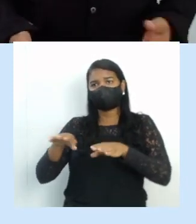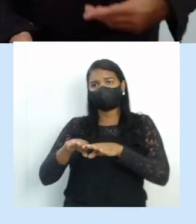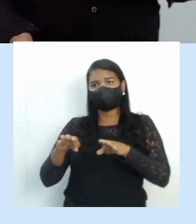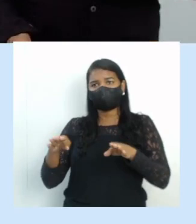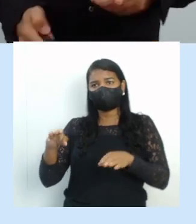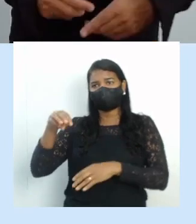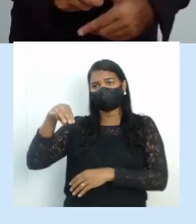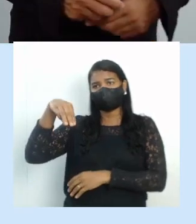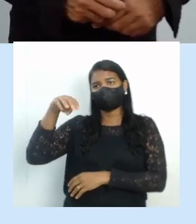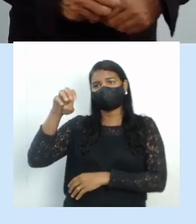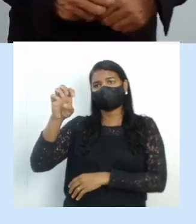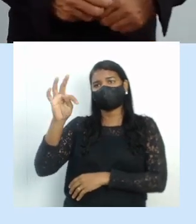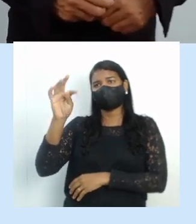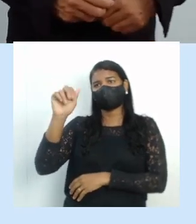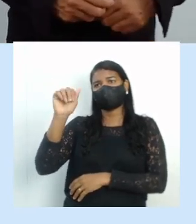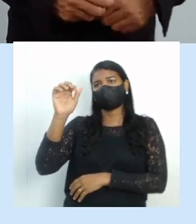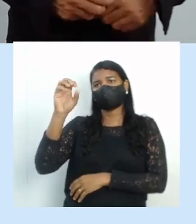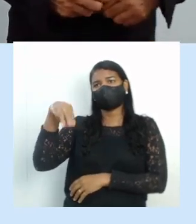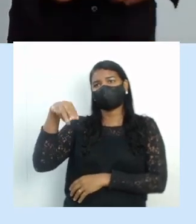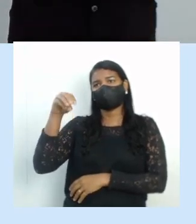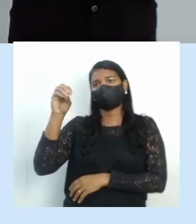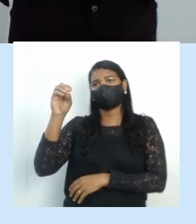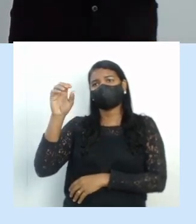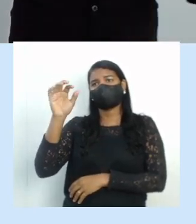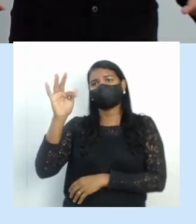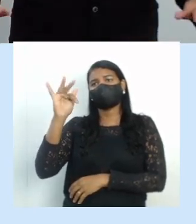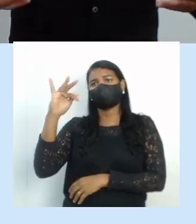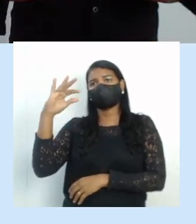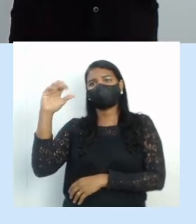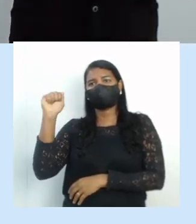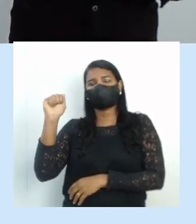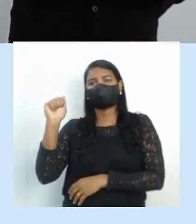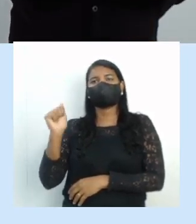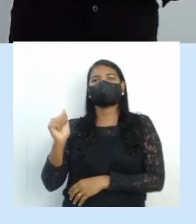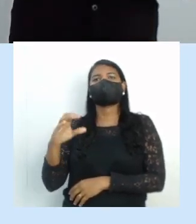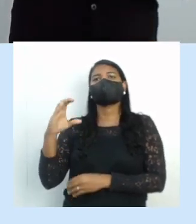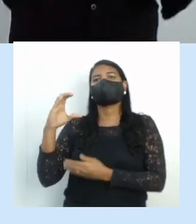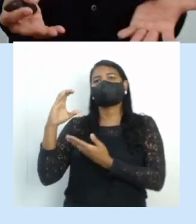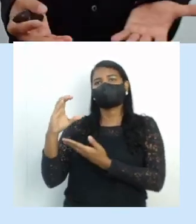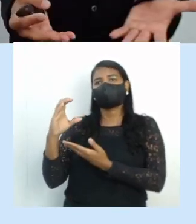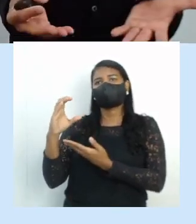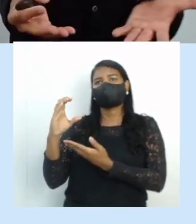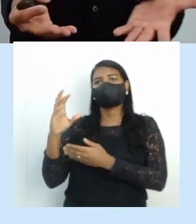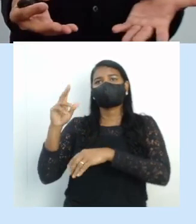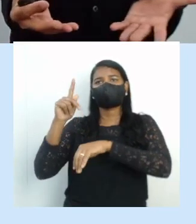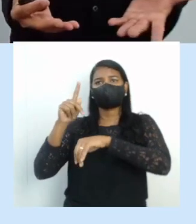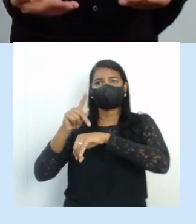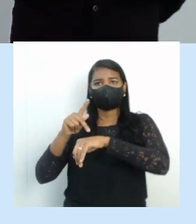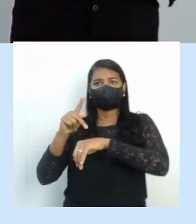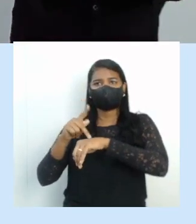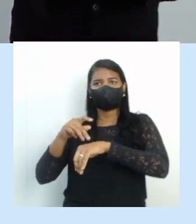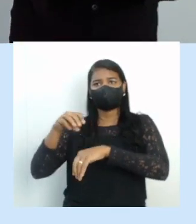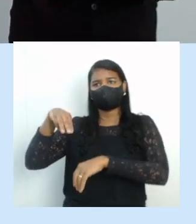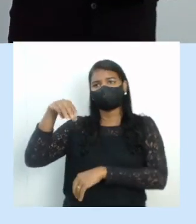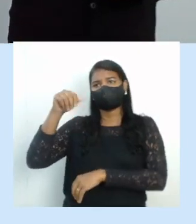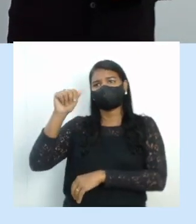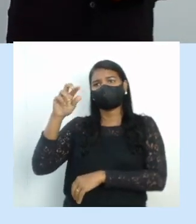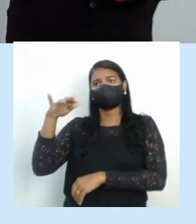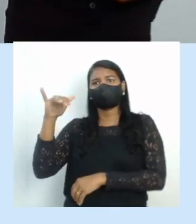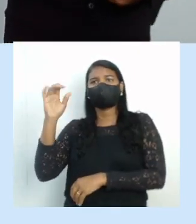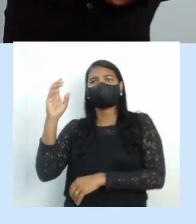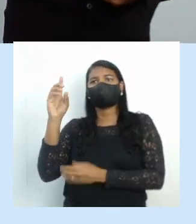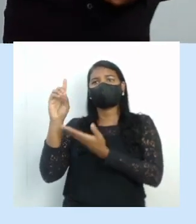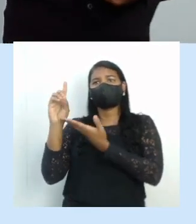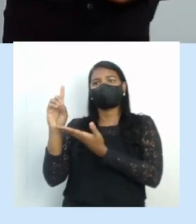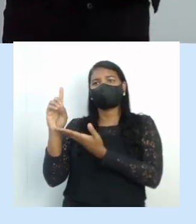metamórficas. Na letra C, só atuam em rochas magmáticas. Letra D, só